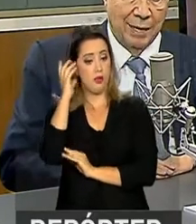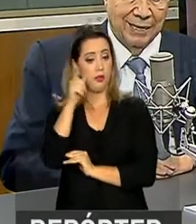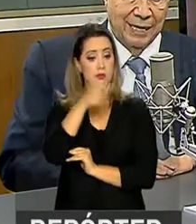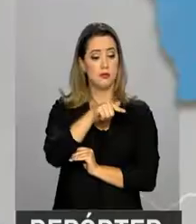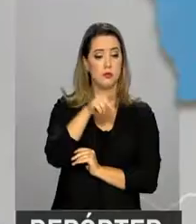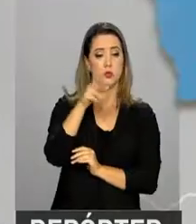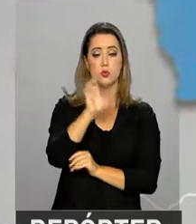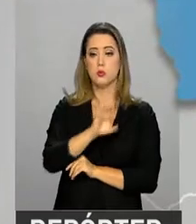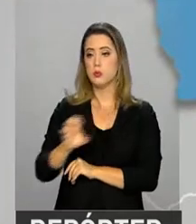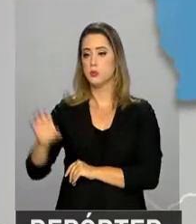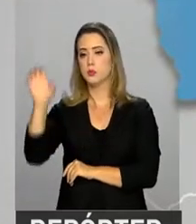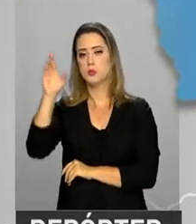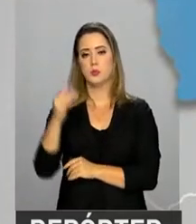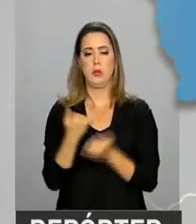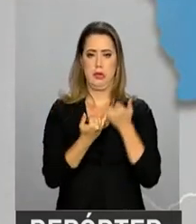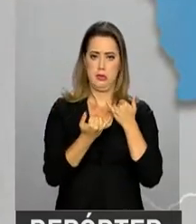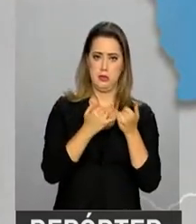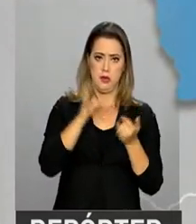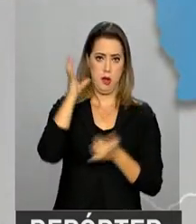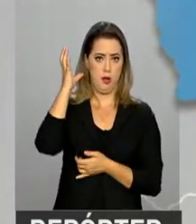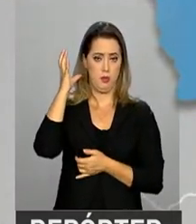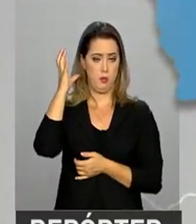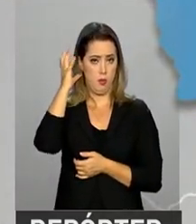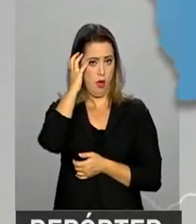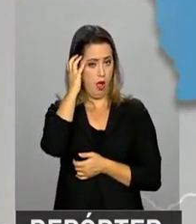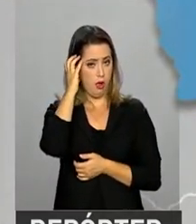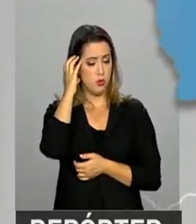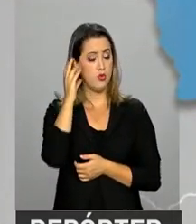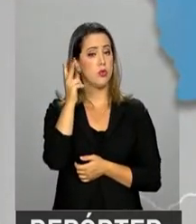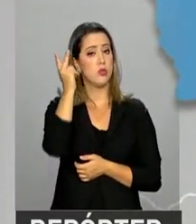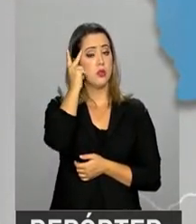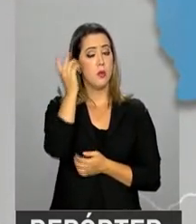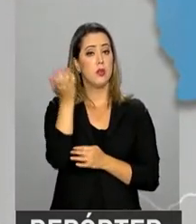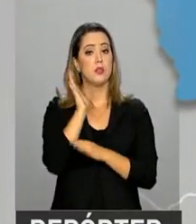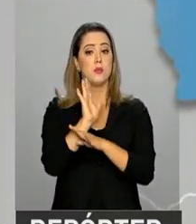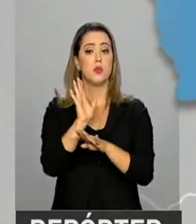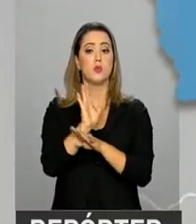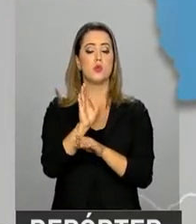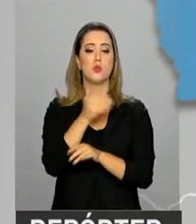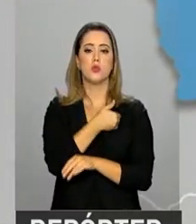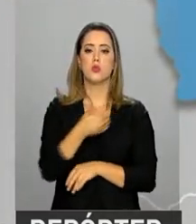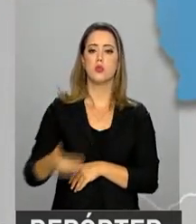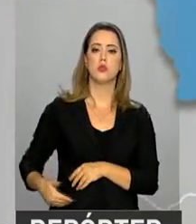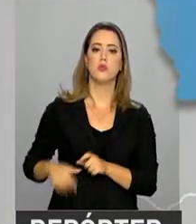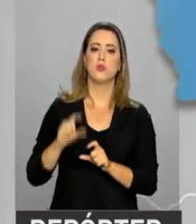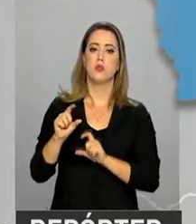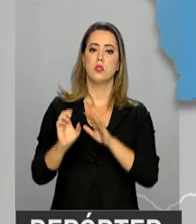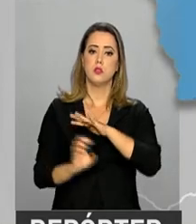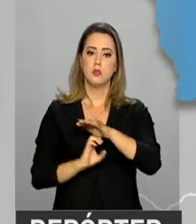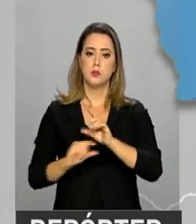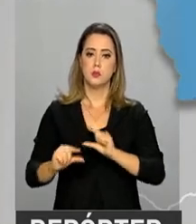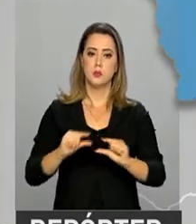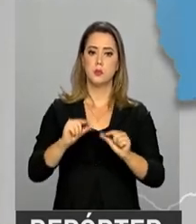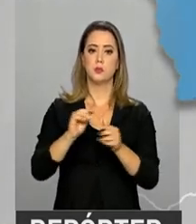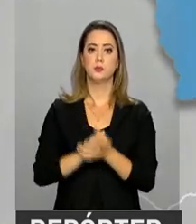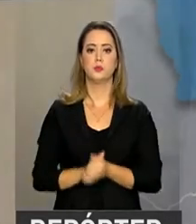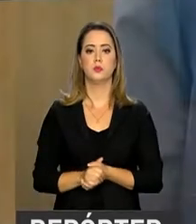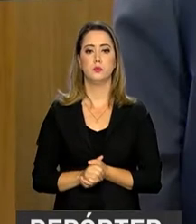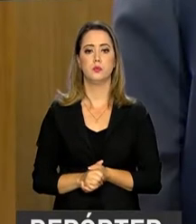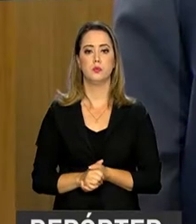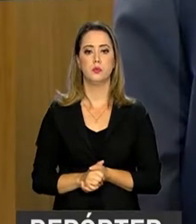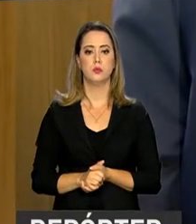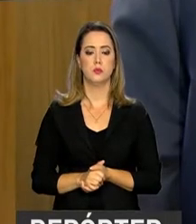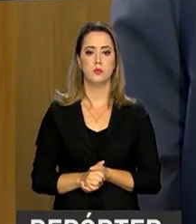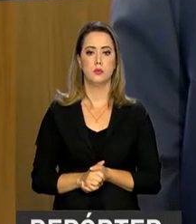estados são paulo por exemplo em saber do apoio do governo aos pequenos empreendedores o importante para